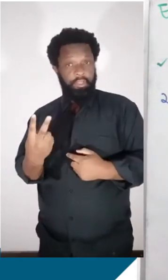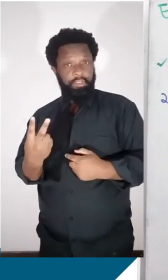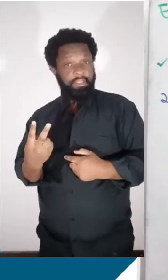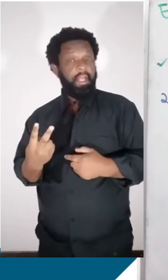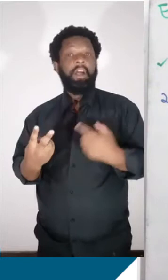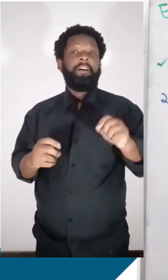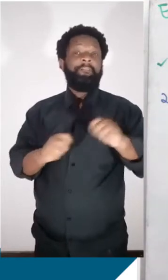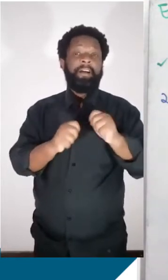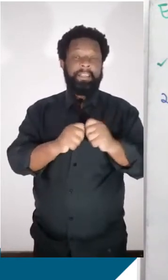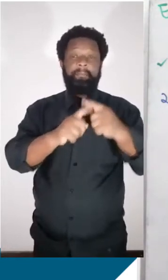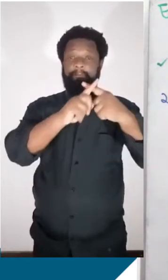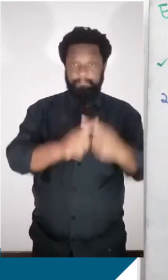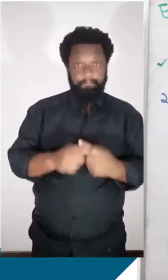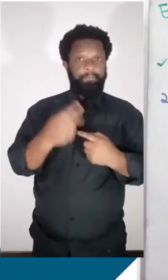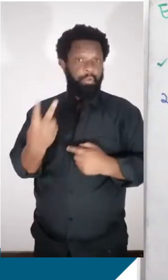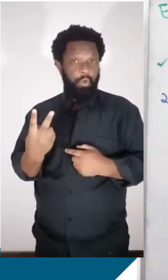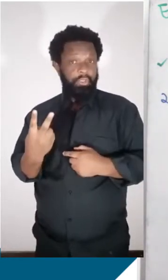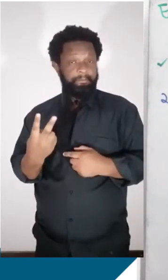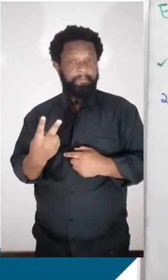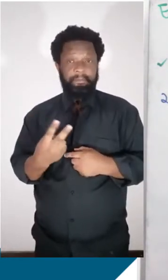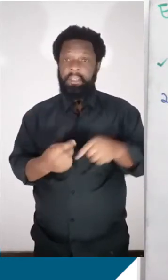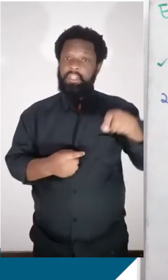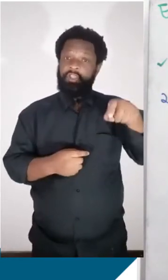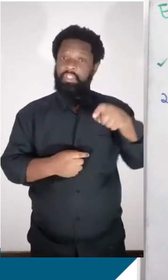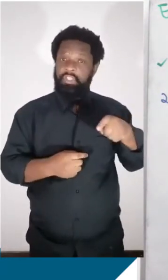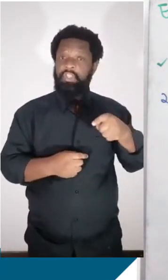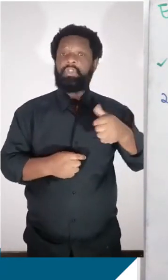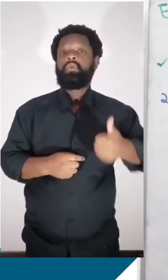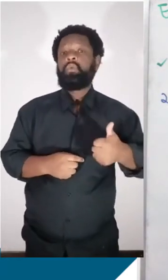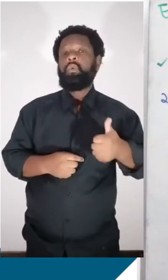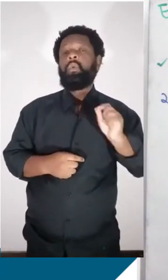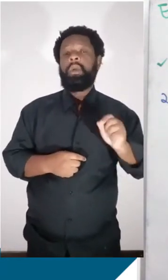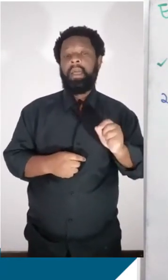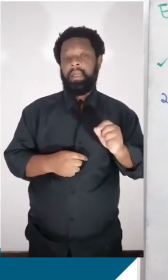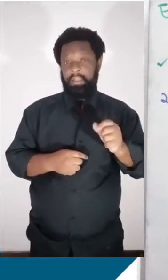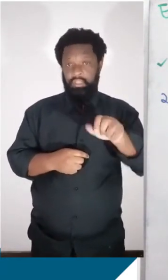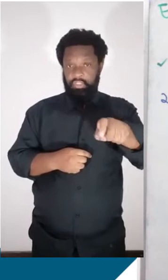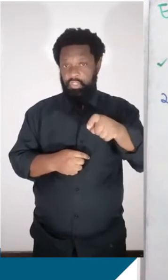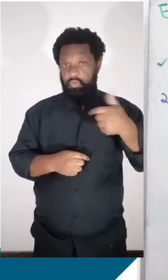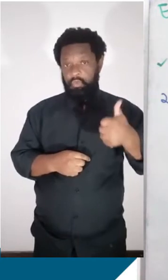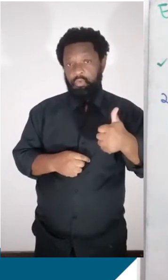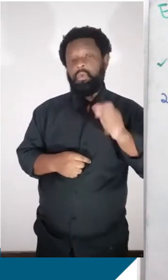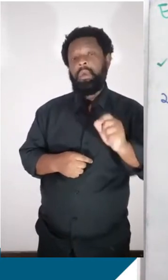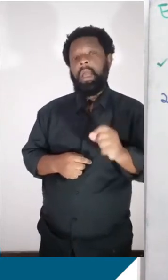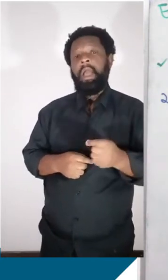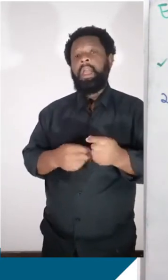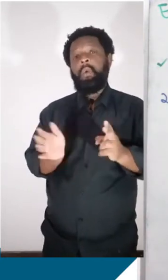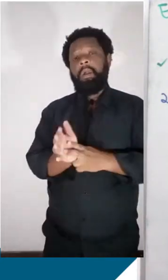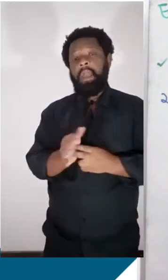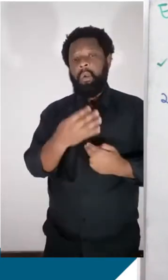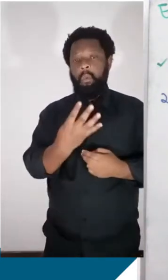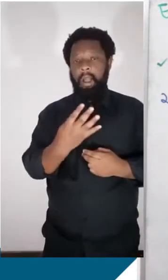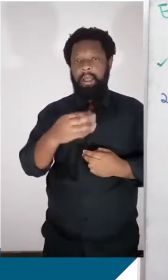2. Então é só multiplicar por 2. X1 vai ser 4